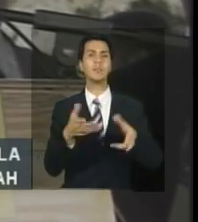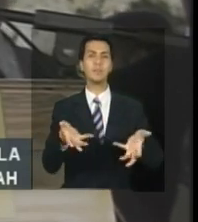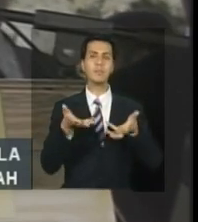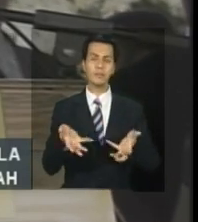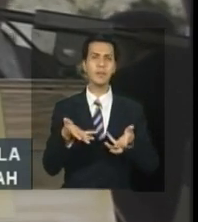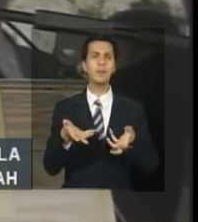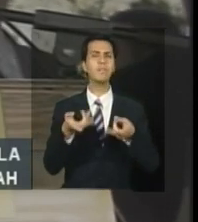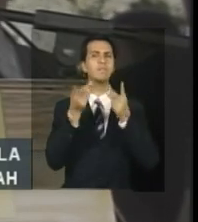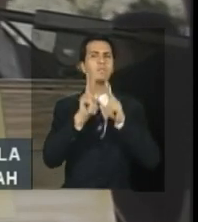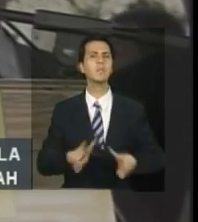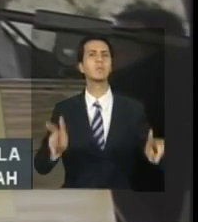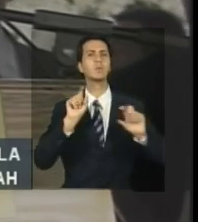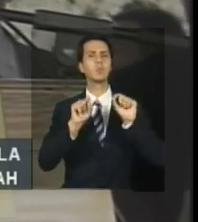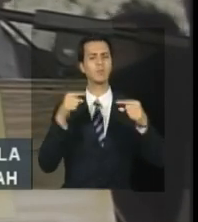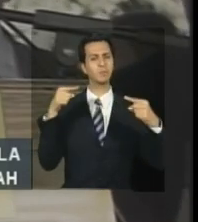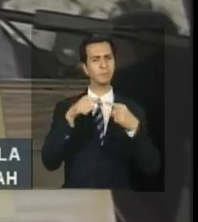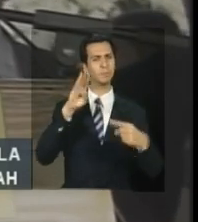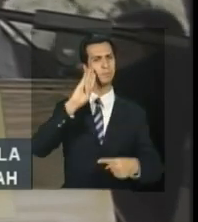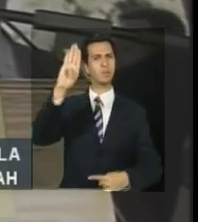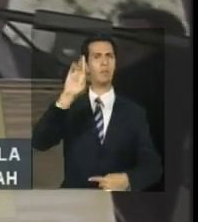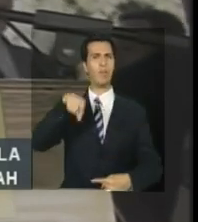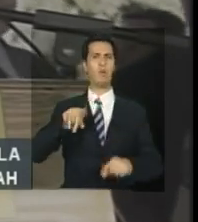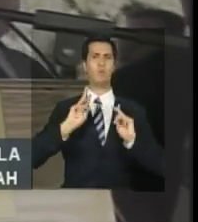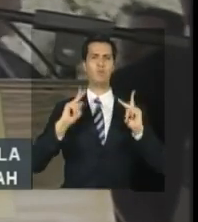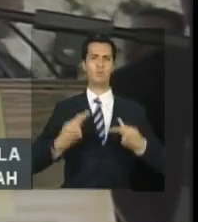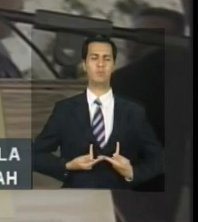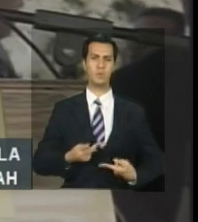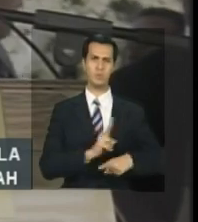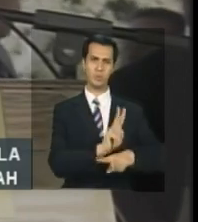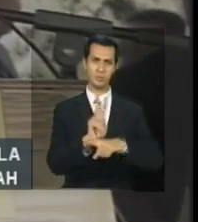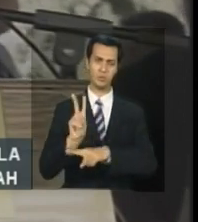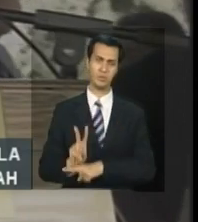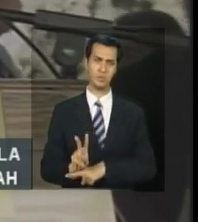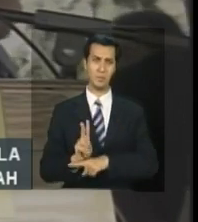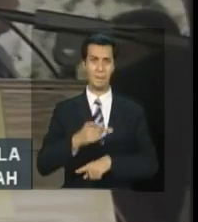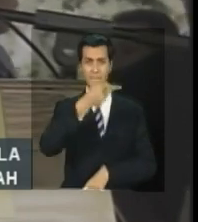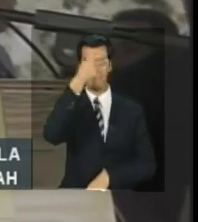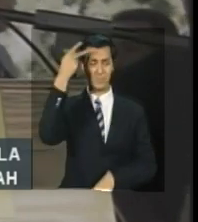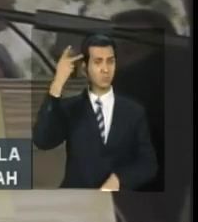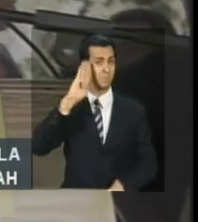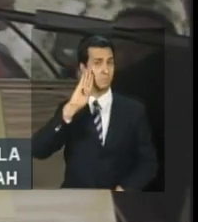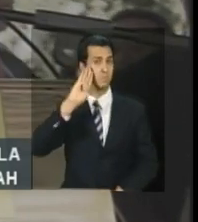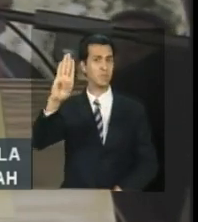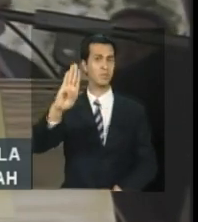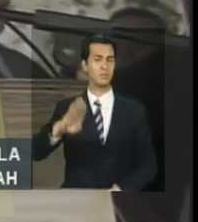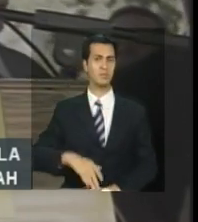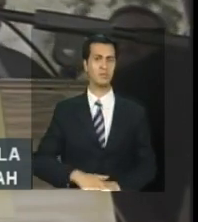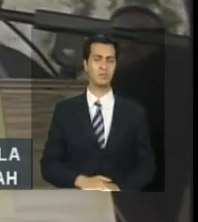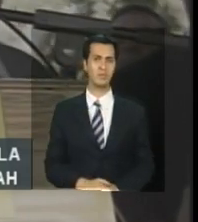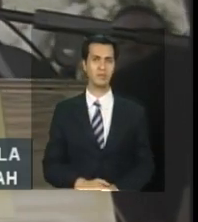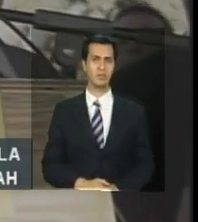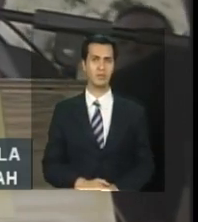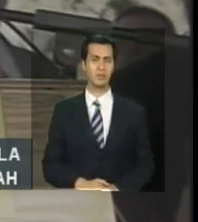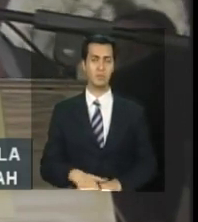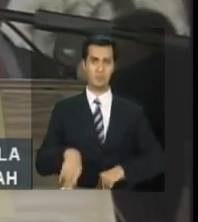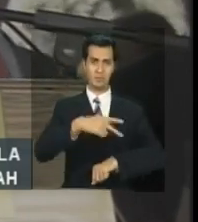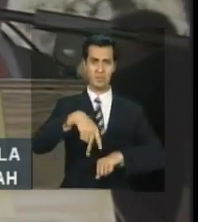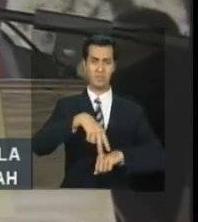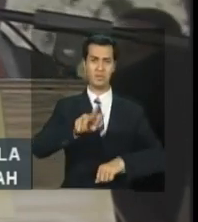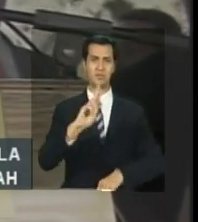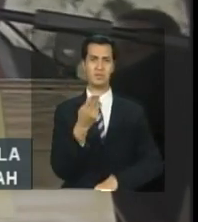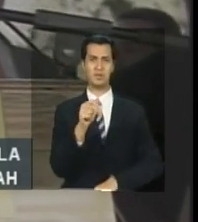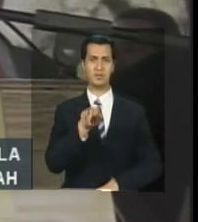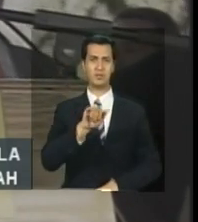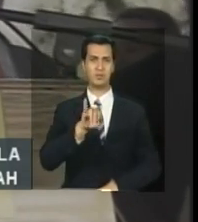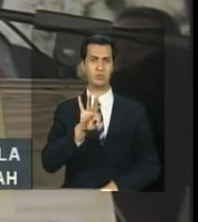humana realmente em primeiro plano, as pessoas em primeiro plano. no Haiti como em outras